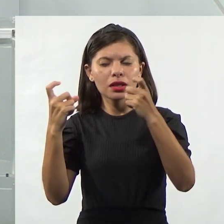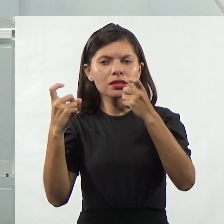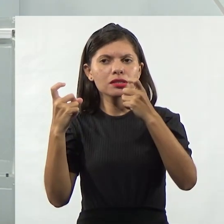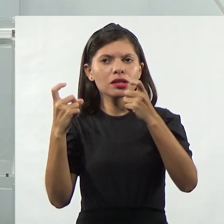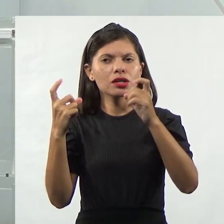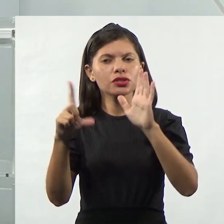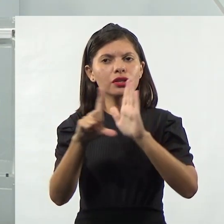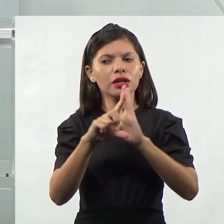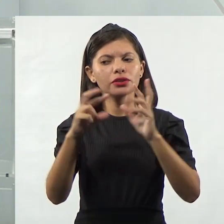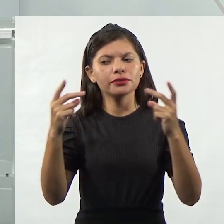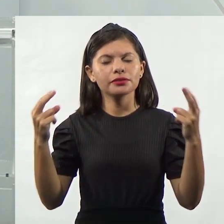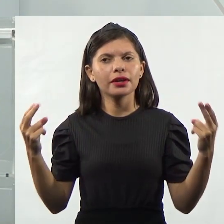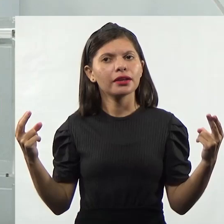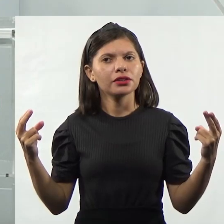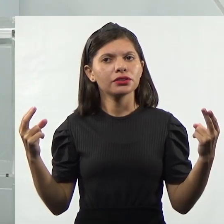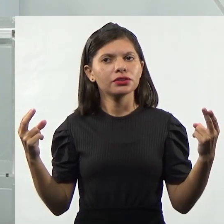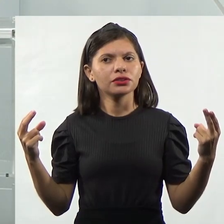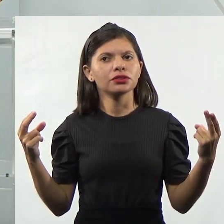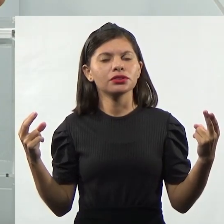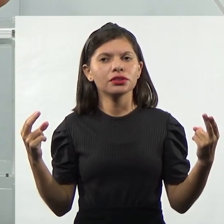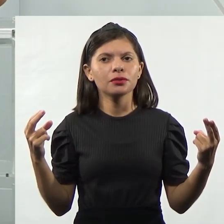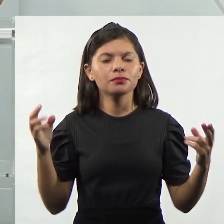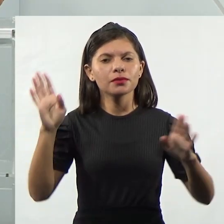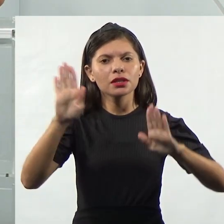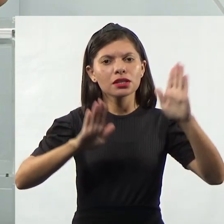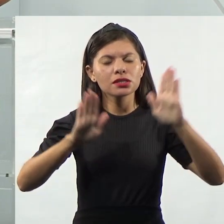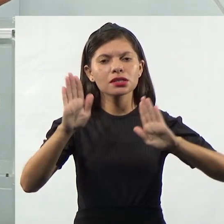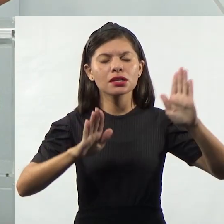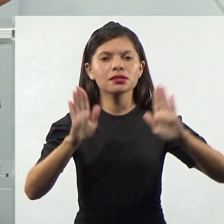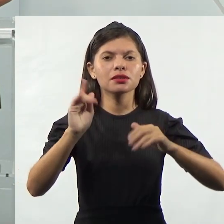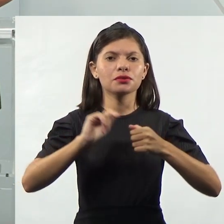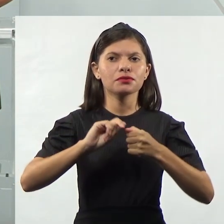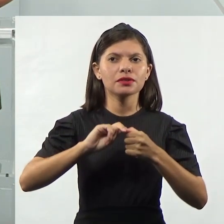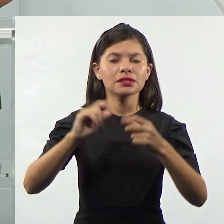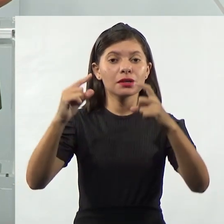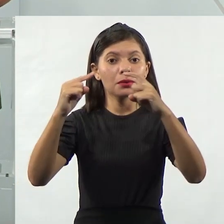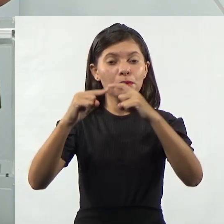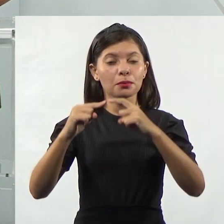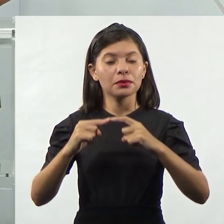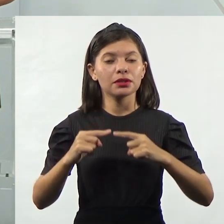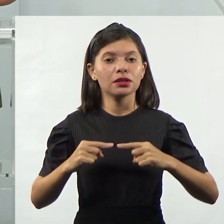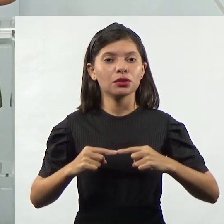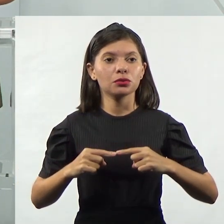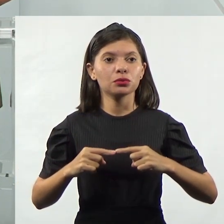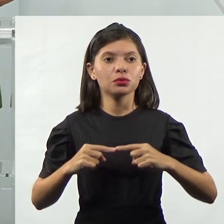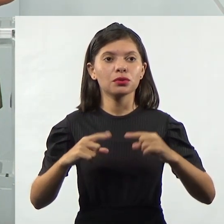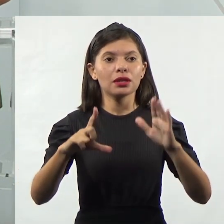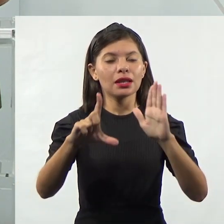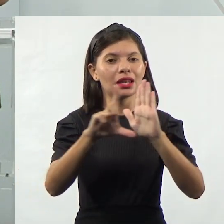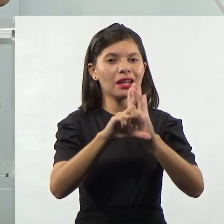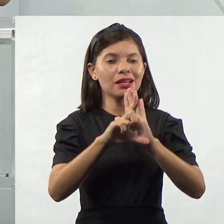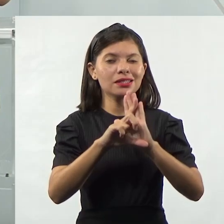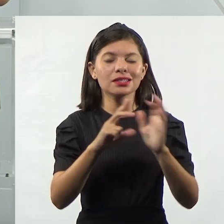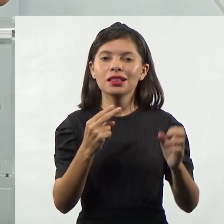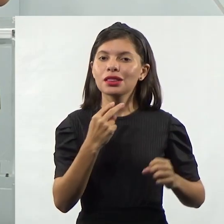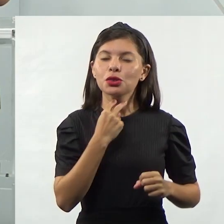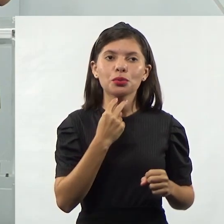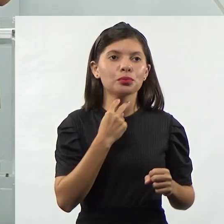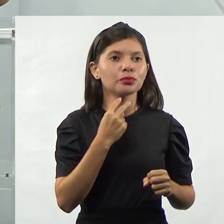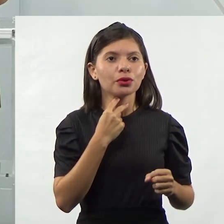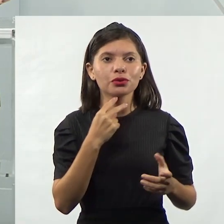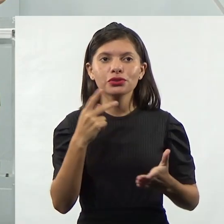mais interessante da 14.133 e daí eu vou fazer uma licitação com base em leis combinadas. Não é possível, não pode. Isso, inclusive, é um